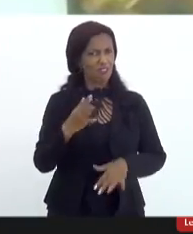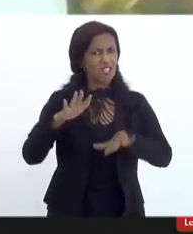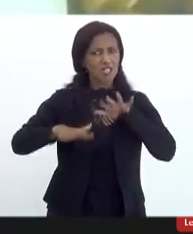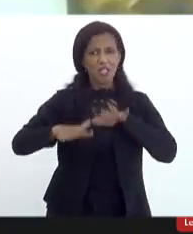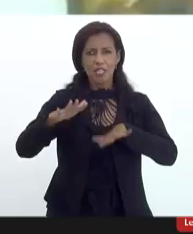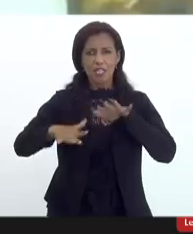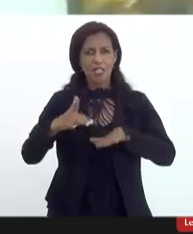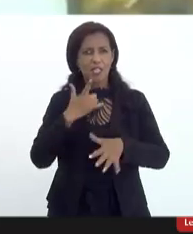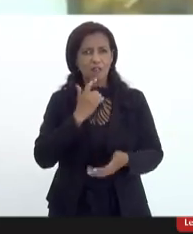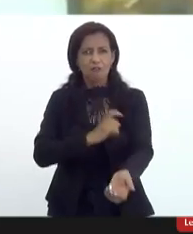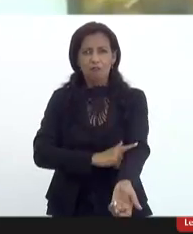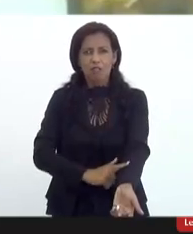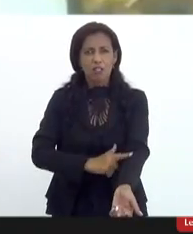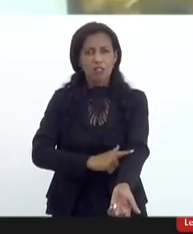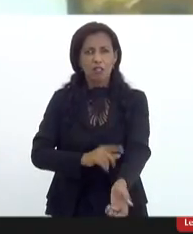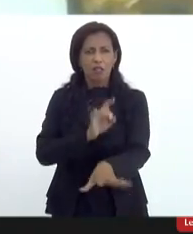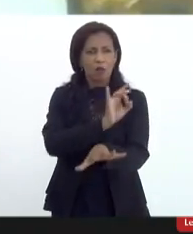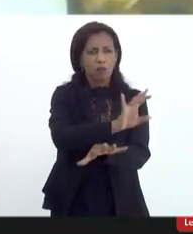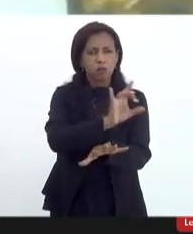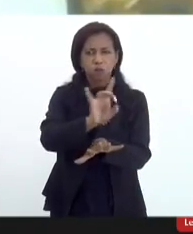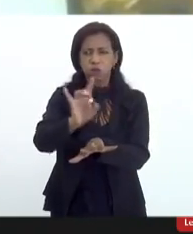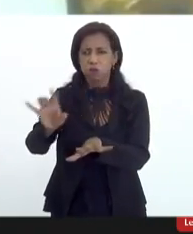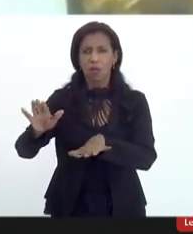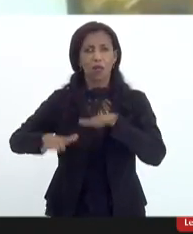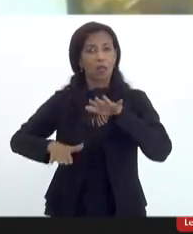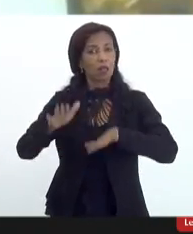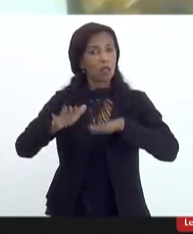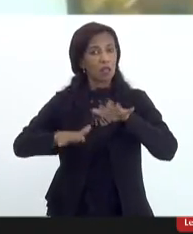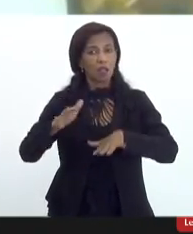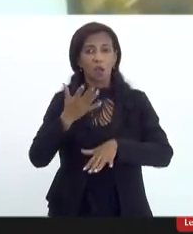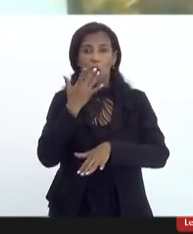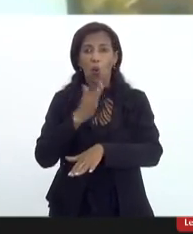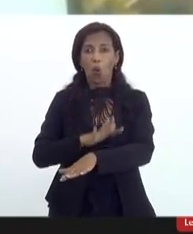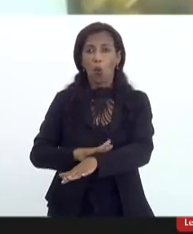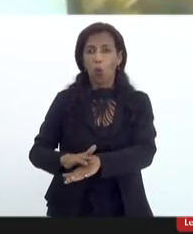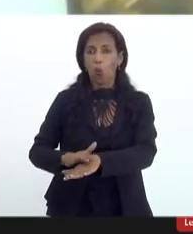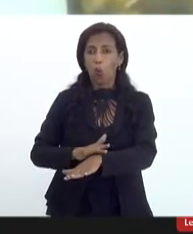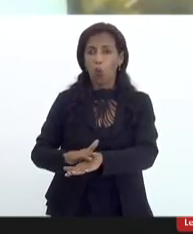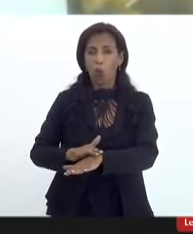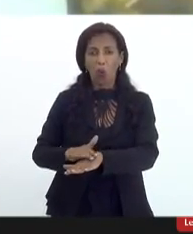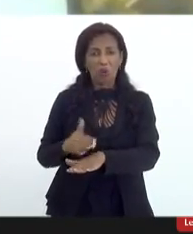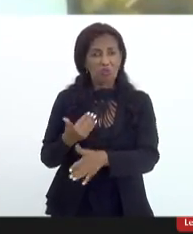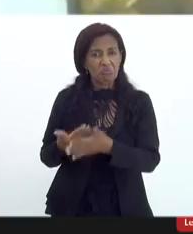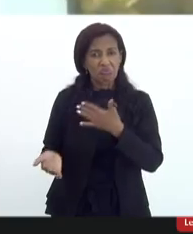Independente do sangue que corre na veia, independente da cor da pele,